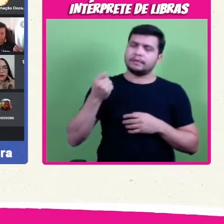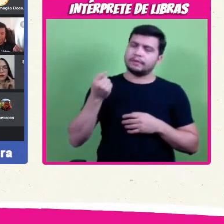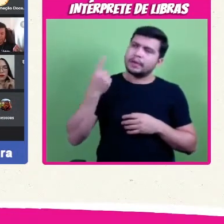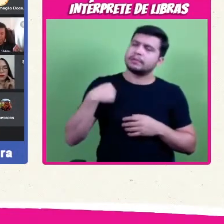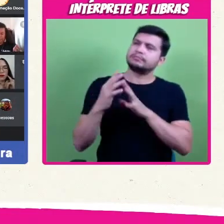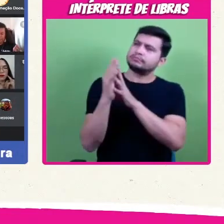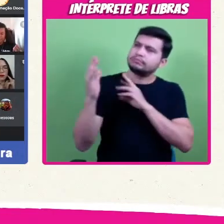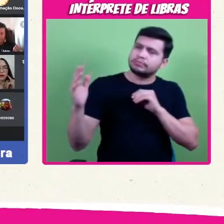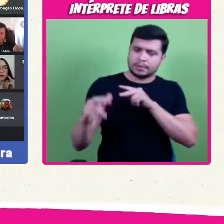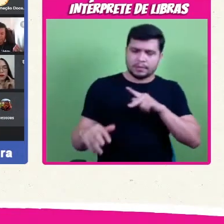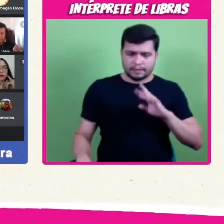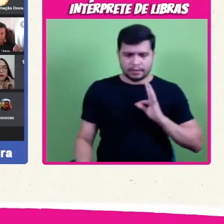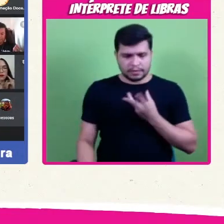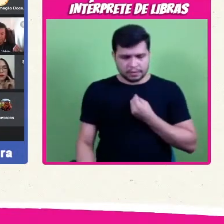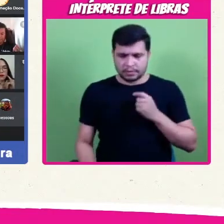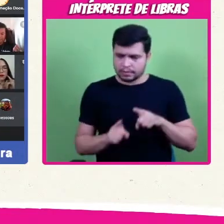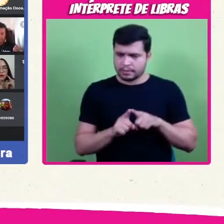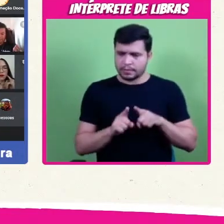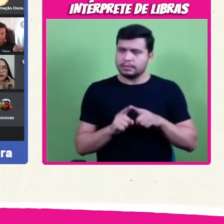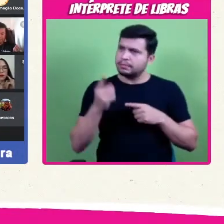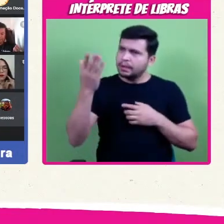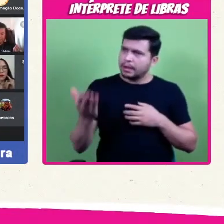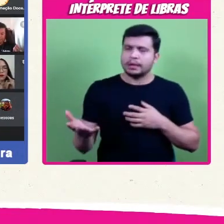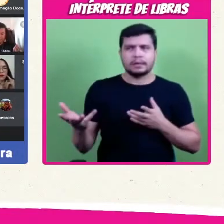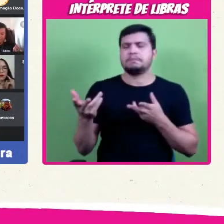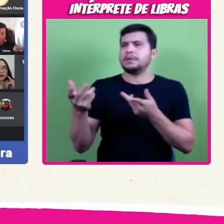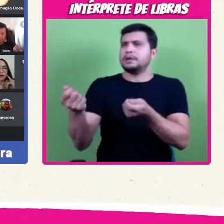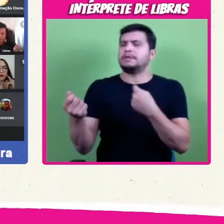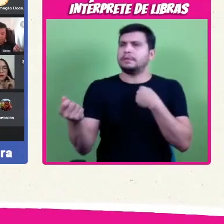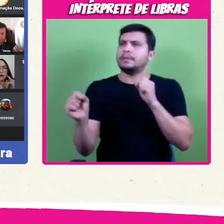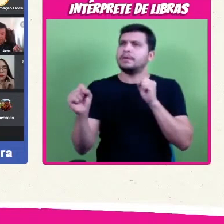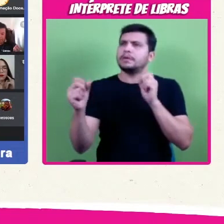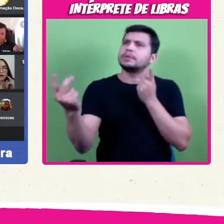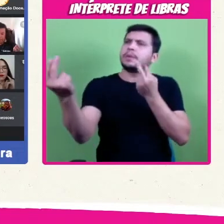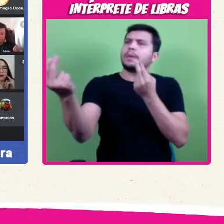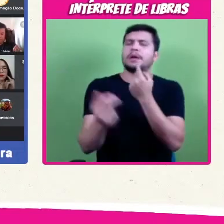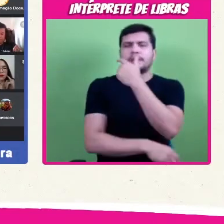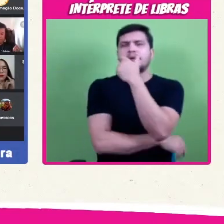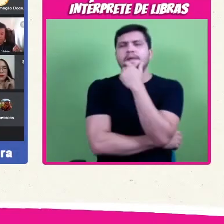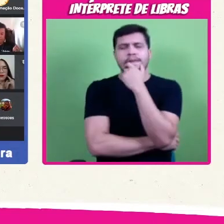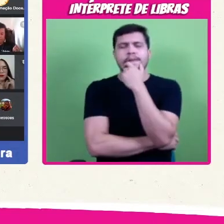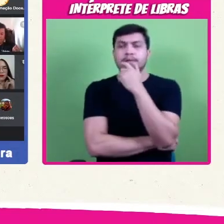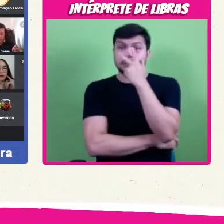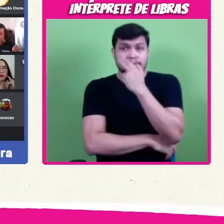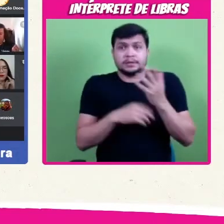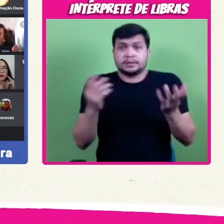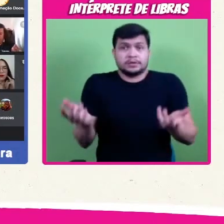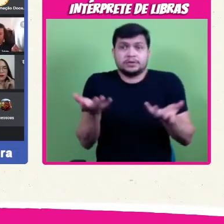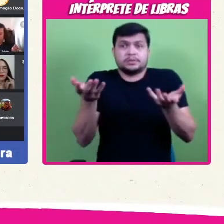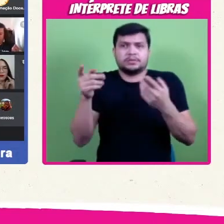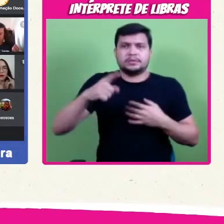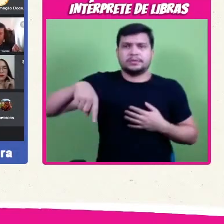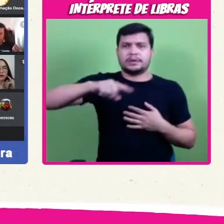né? Eu acho essa professora incrível, eu posso ser uma professora também. Você estimula que a pessoa possa sonhar, que a